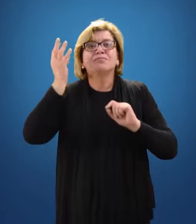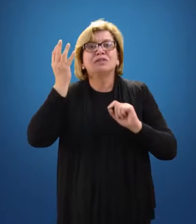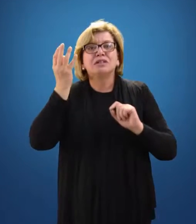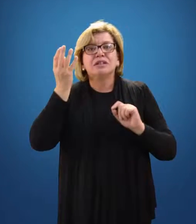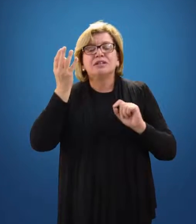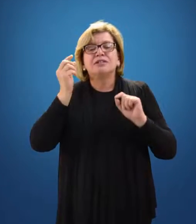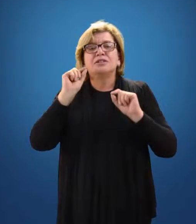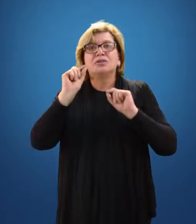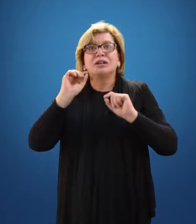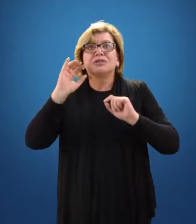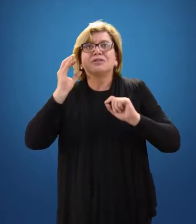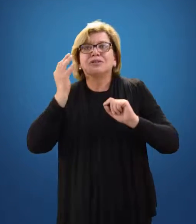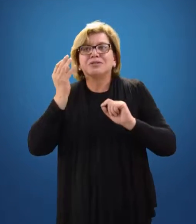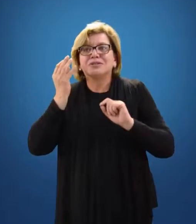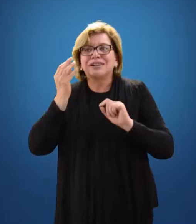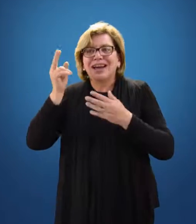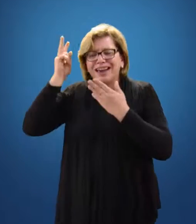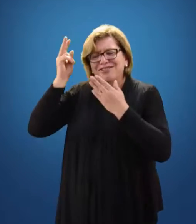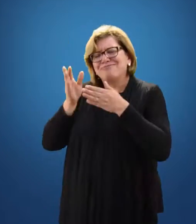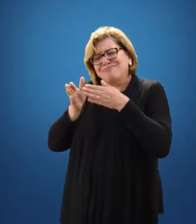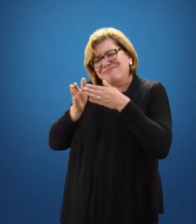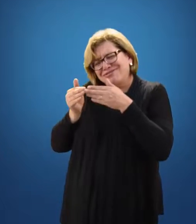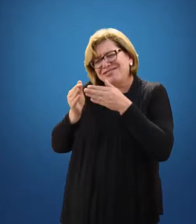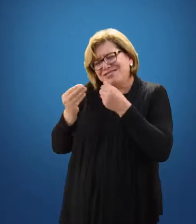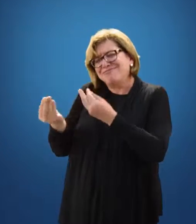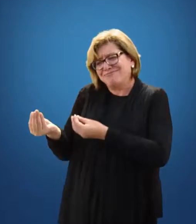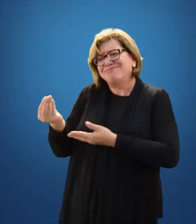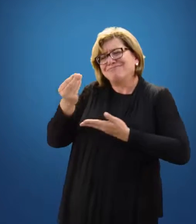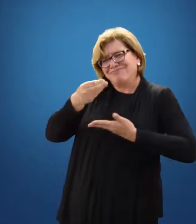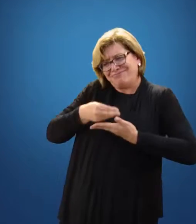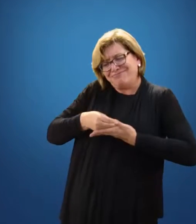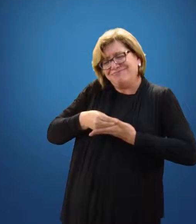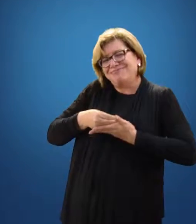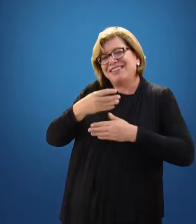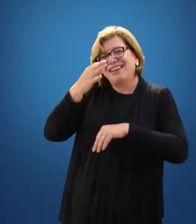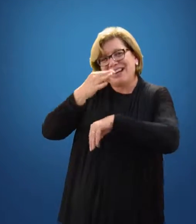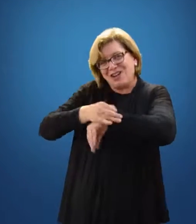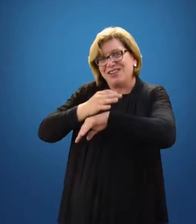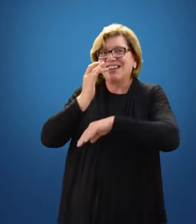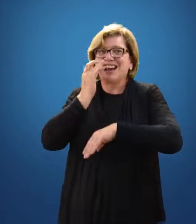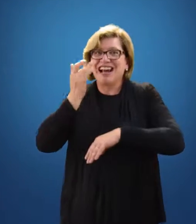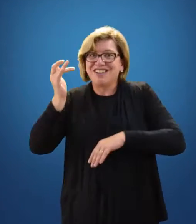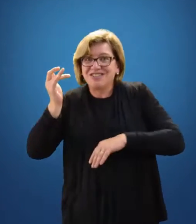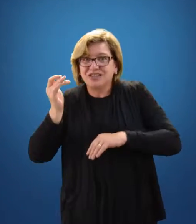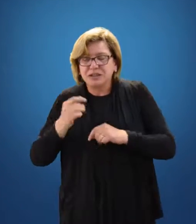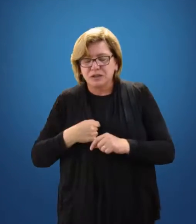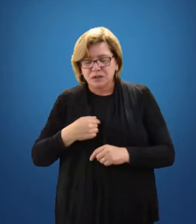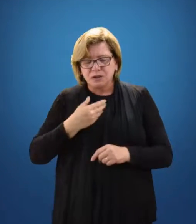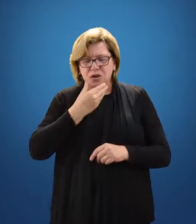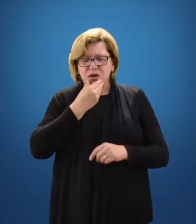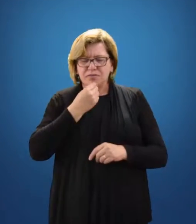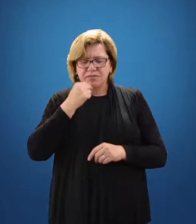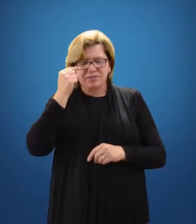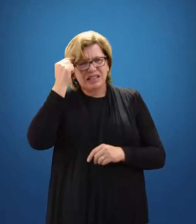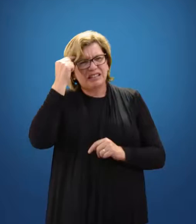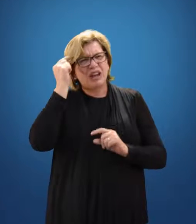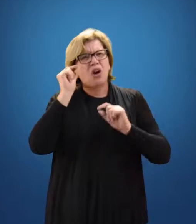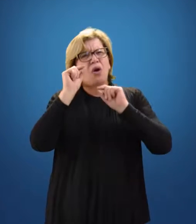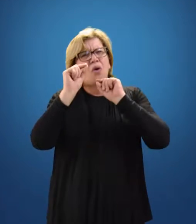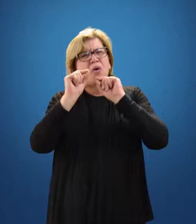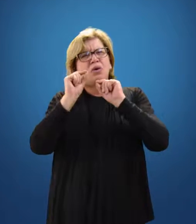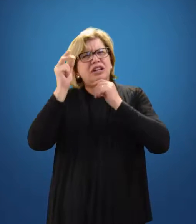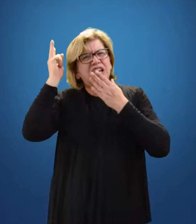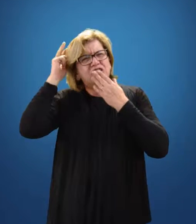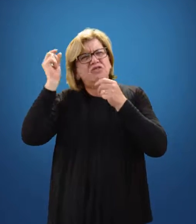e aconteceu. Os índios pediram para ele o relógio de ouro. E ele pensou, mas o que os índios vão fazer com